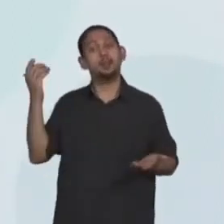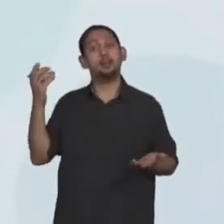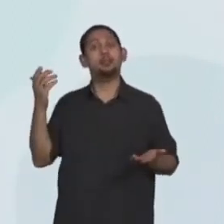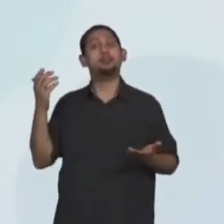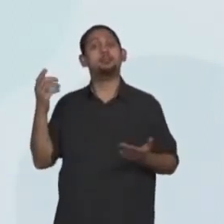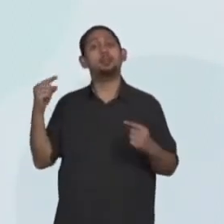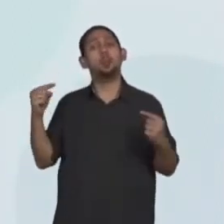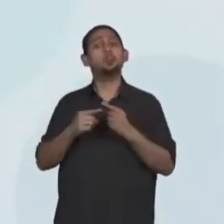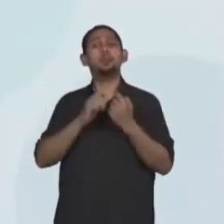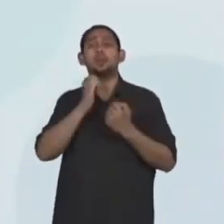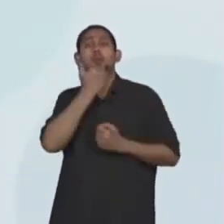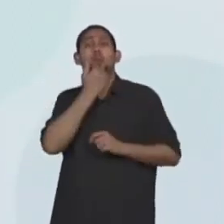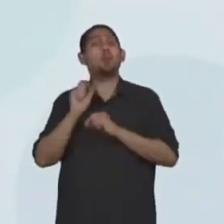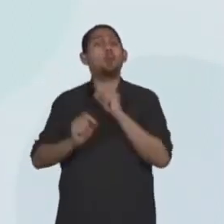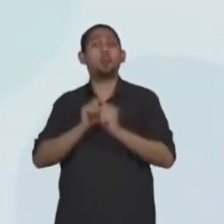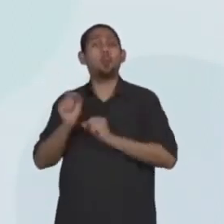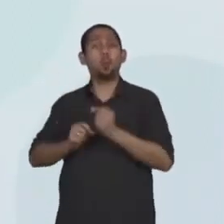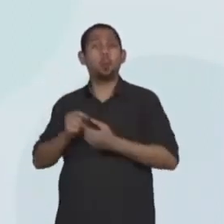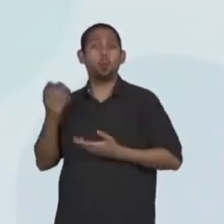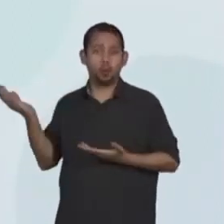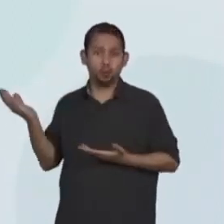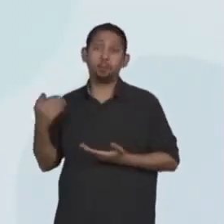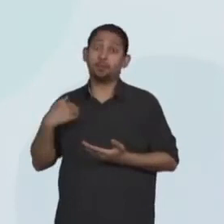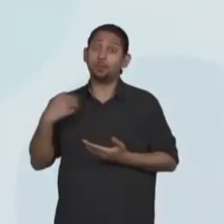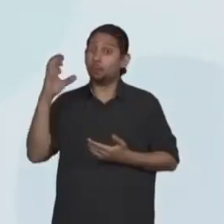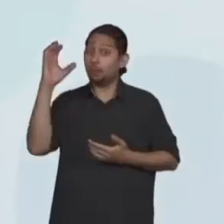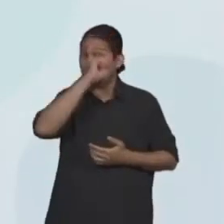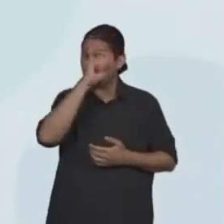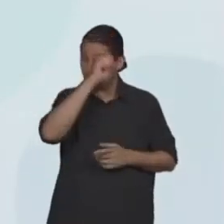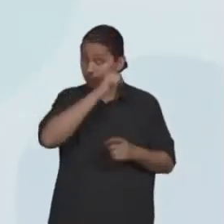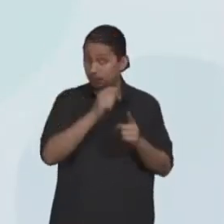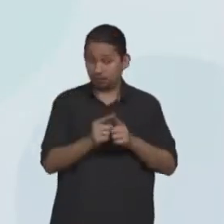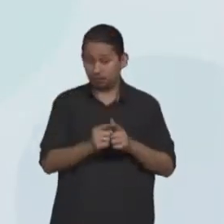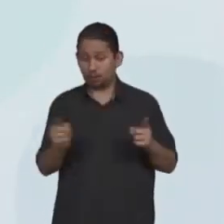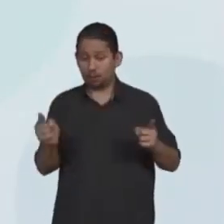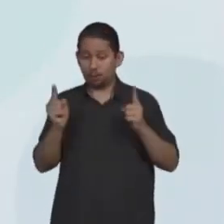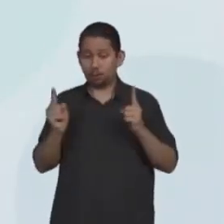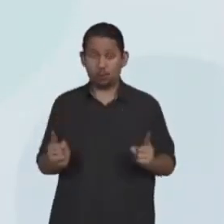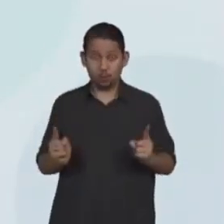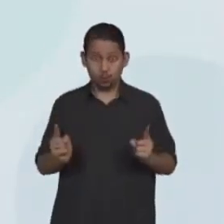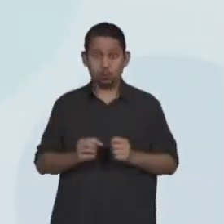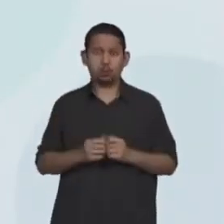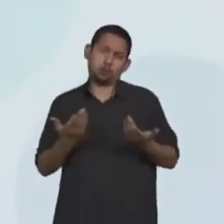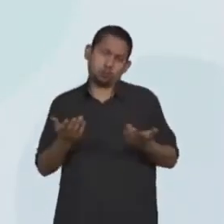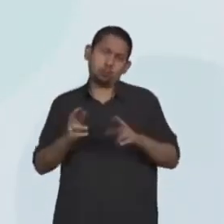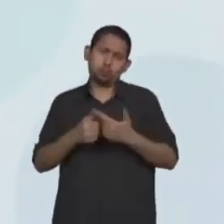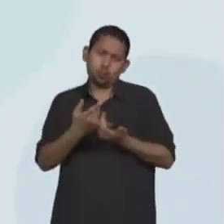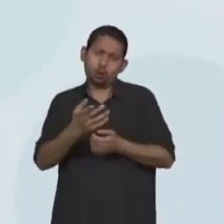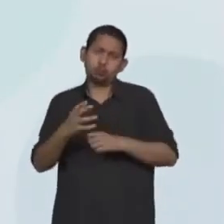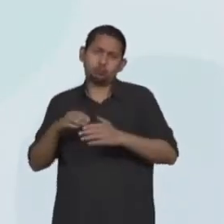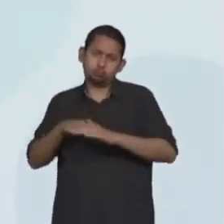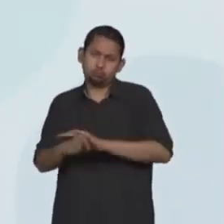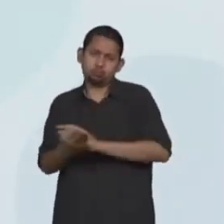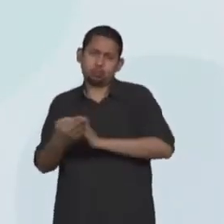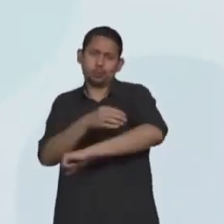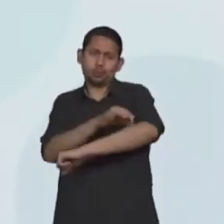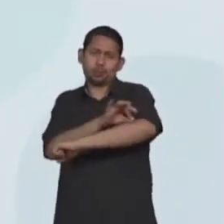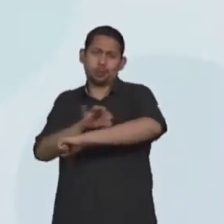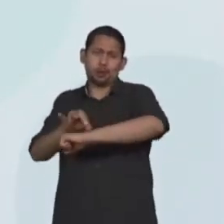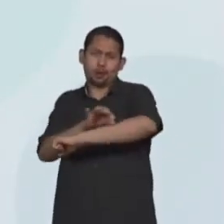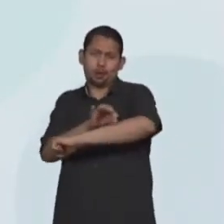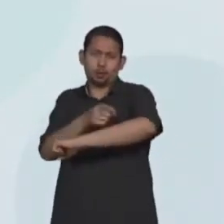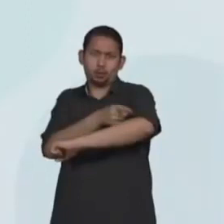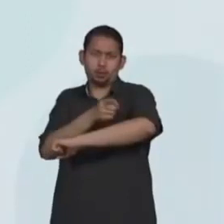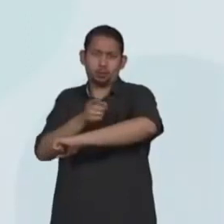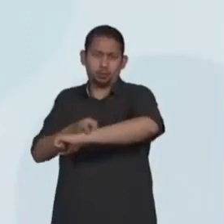robô. A gente vai ver a questão das unidades de medida. Então, como a gente vai usar a régua, a gente vai ver 2 unidades de medida, que